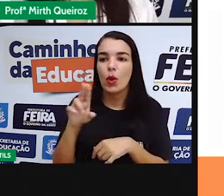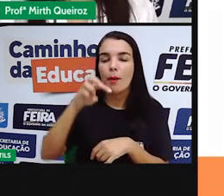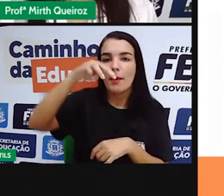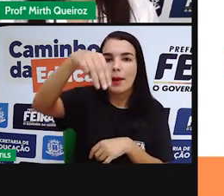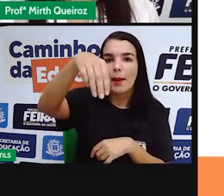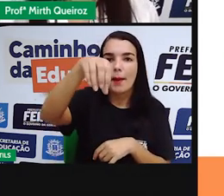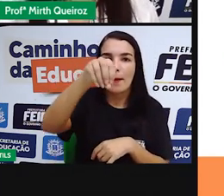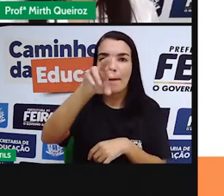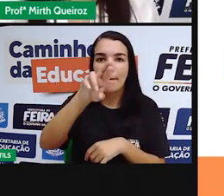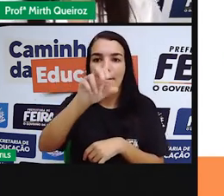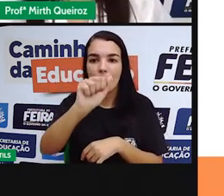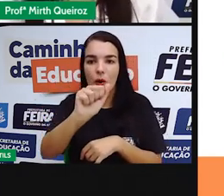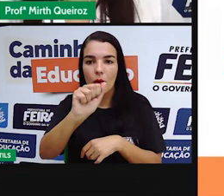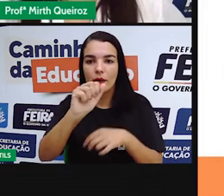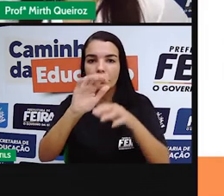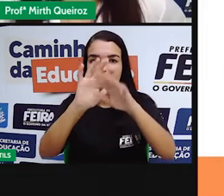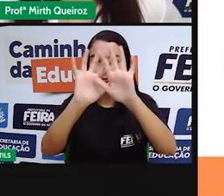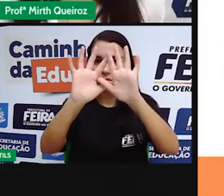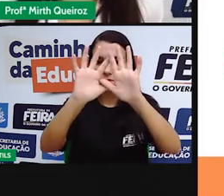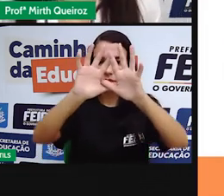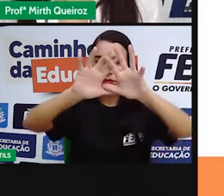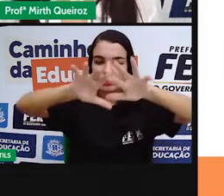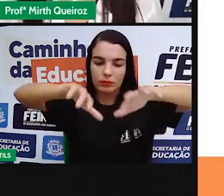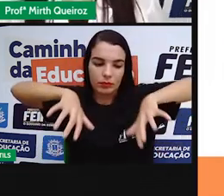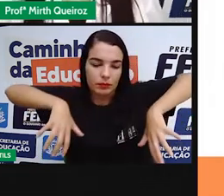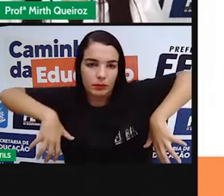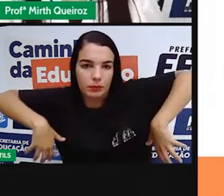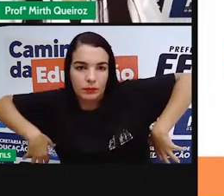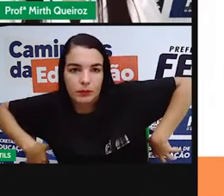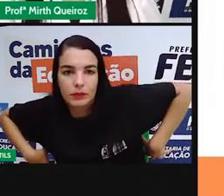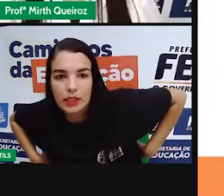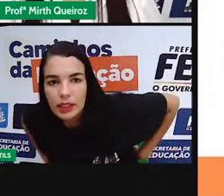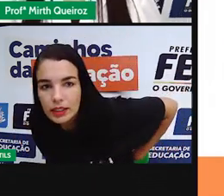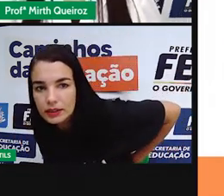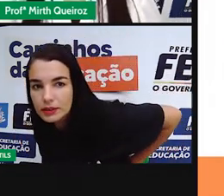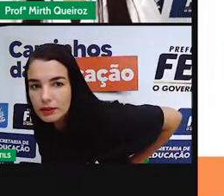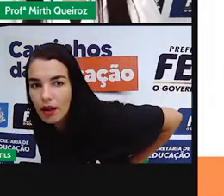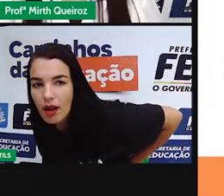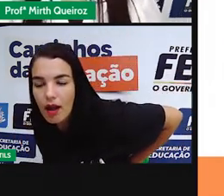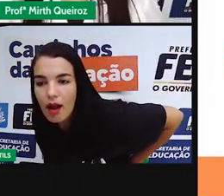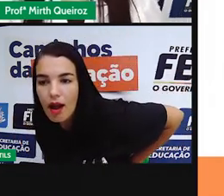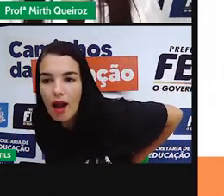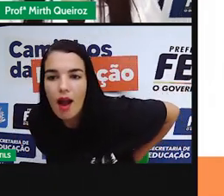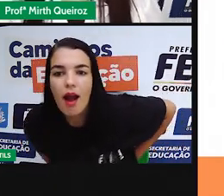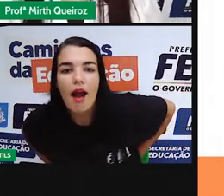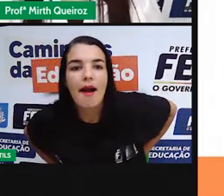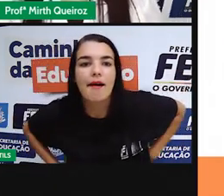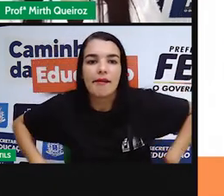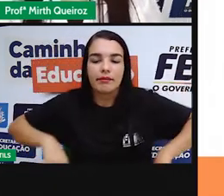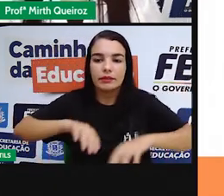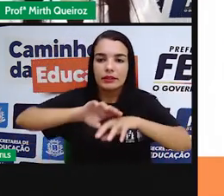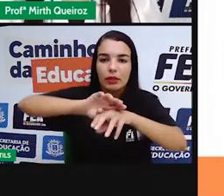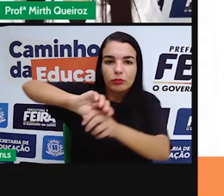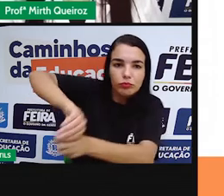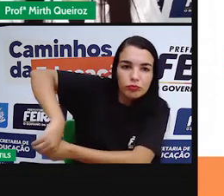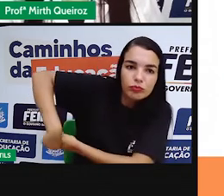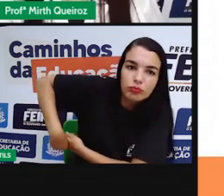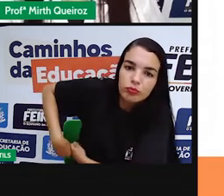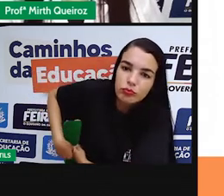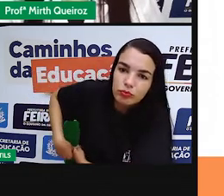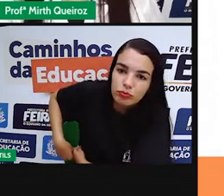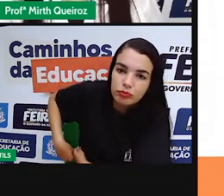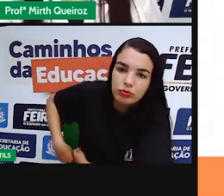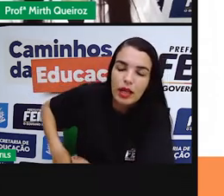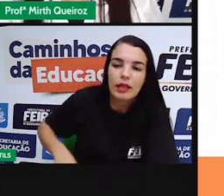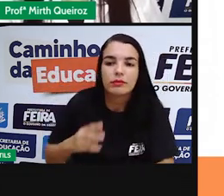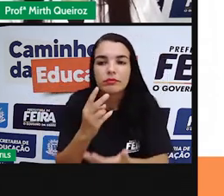pessoas escondem as mãos. Né? As mãos ficam aqui, ó, viradas, voltadas para trás das costas e ficam de frente uma para